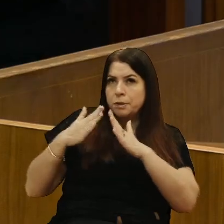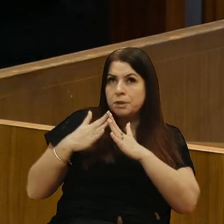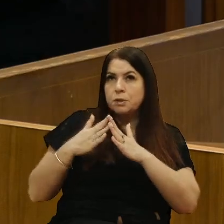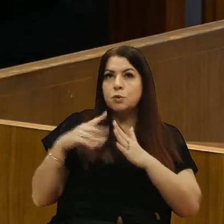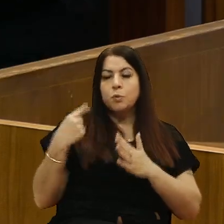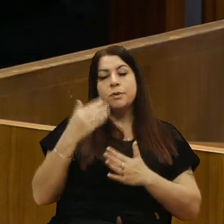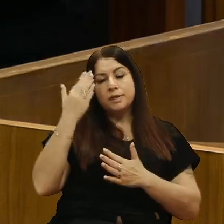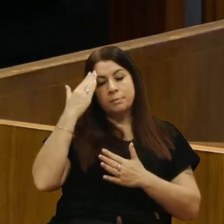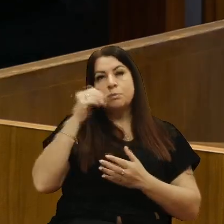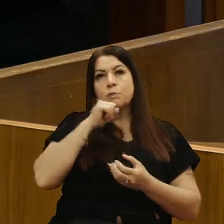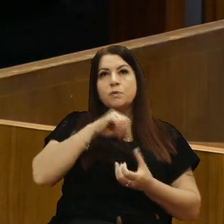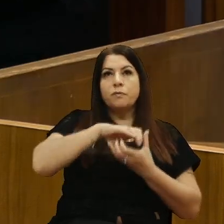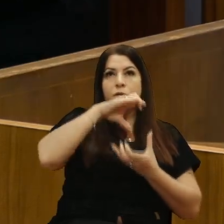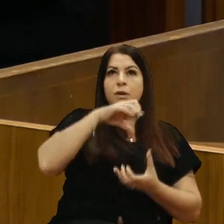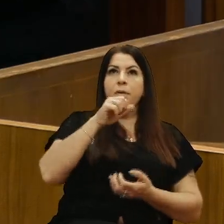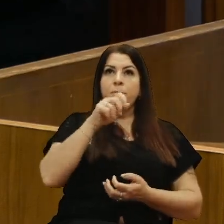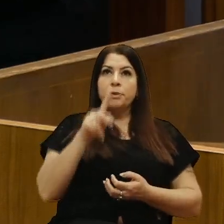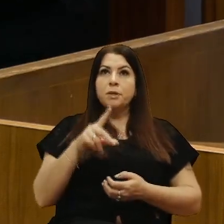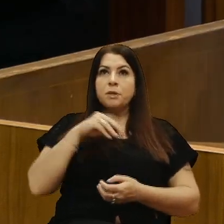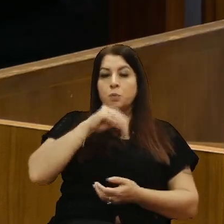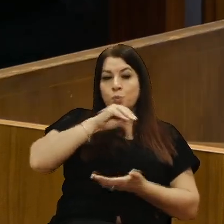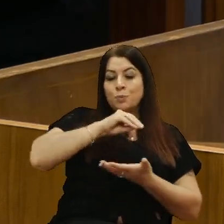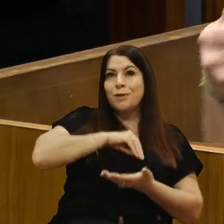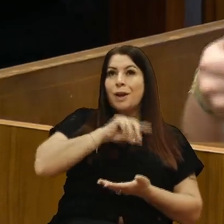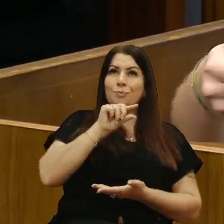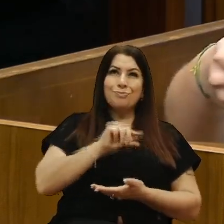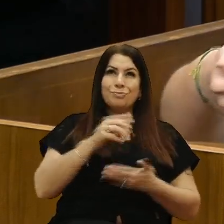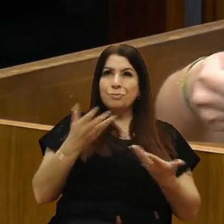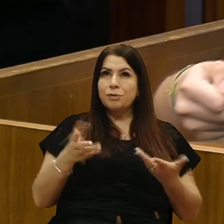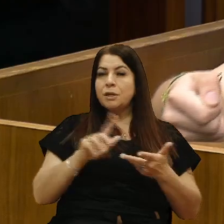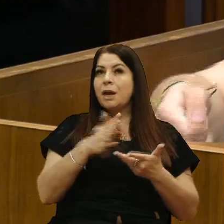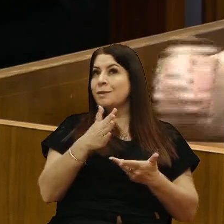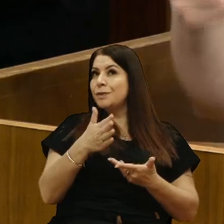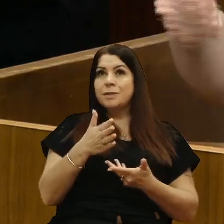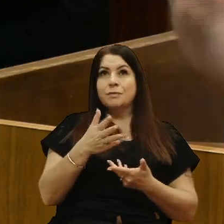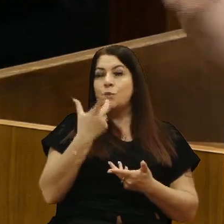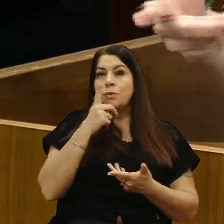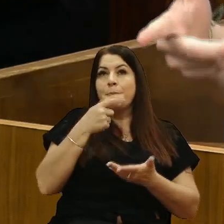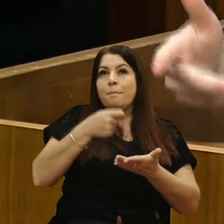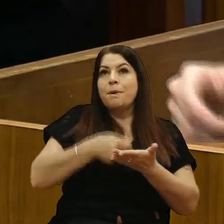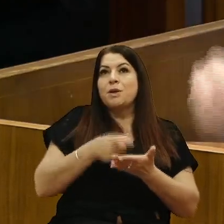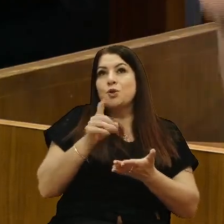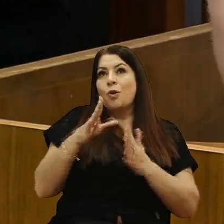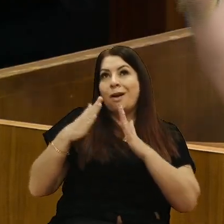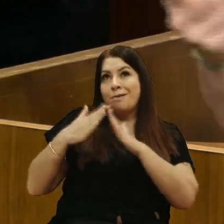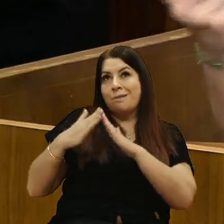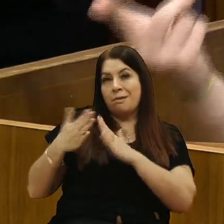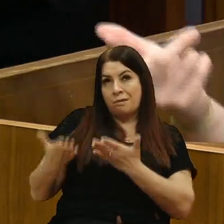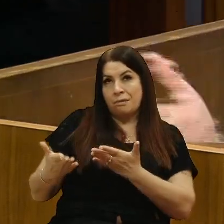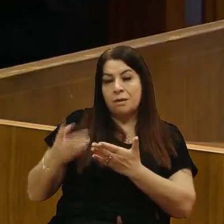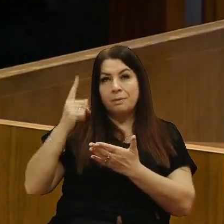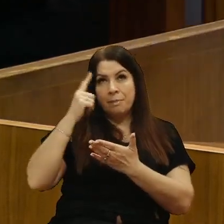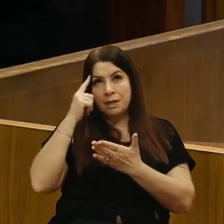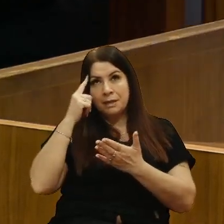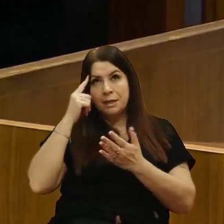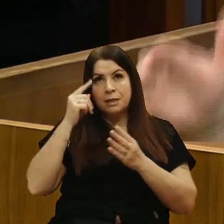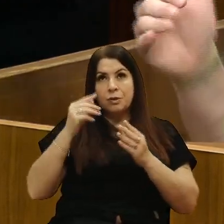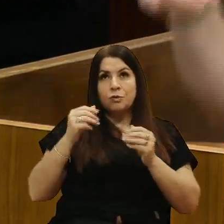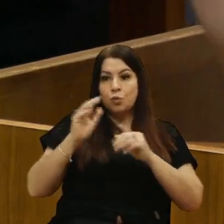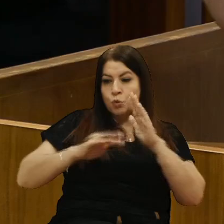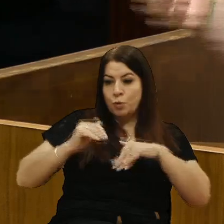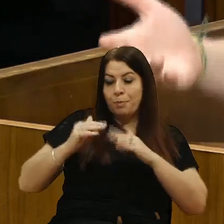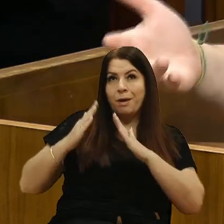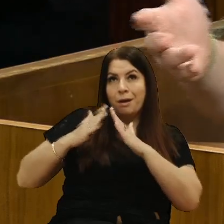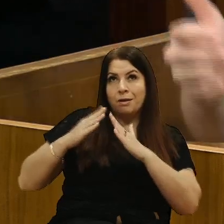sabemos, né, os idosos aposentados têm um salário, enfim, e muitas vezes o salário deles dá para pagar só a moradia. Então, pensar no residencial para idoso